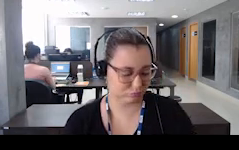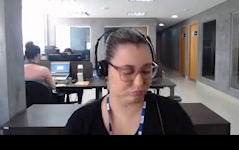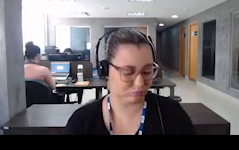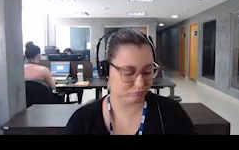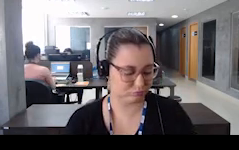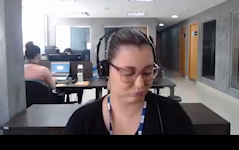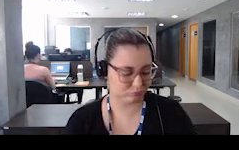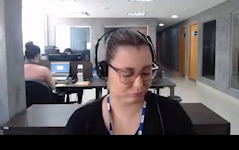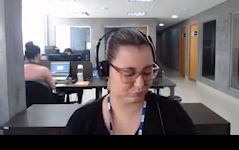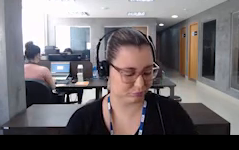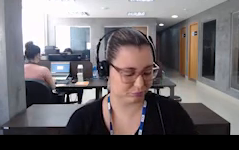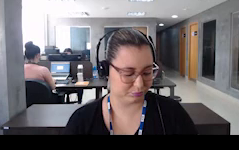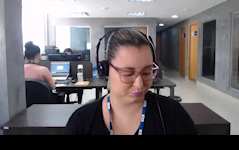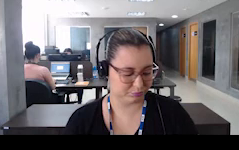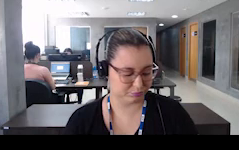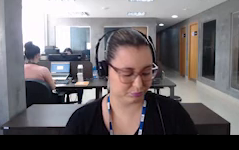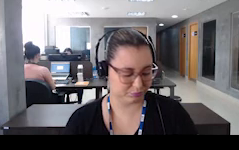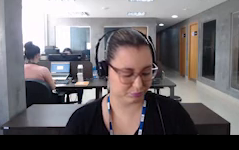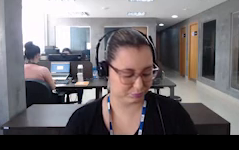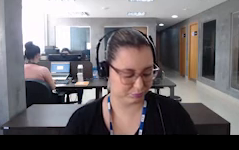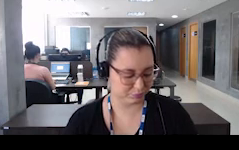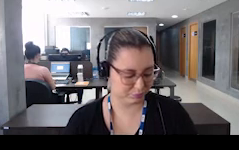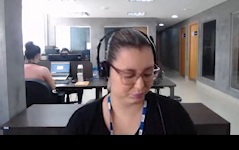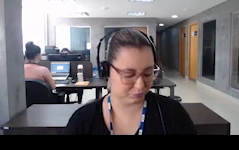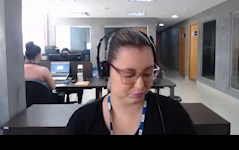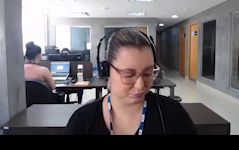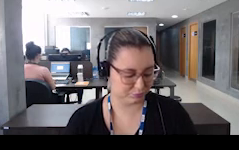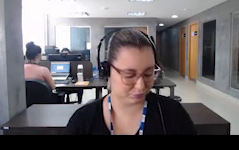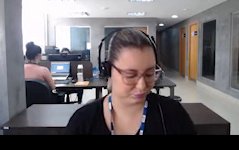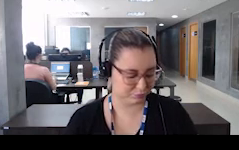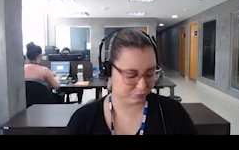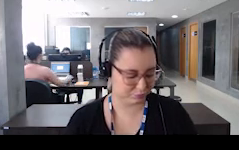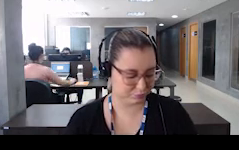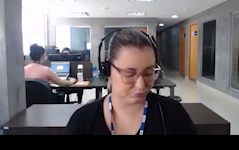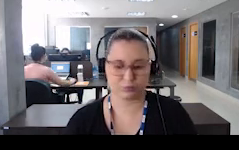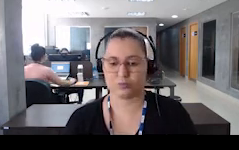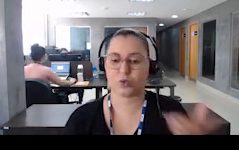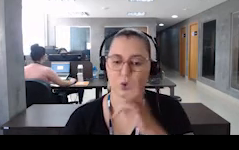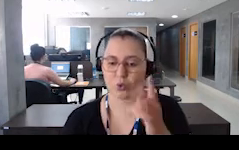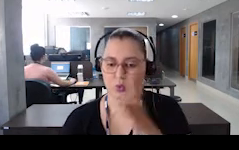Sim ou não? Sim, de boa. Sim. Beleza? Consegue fazer as outras SAPs aí?